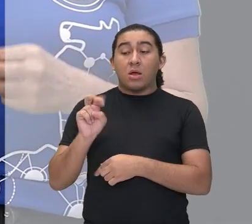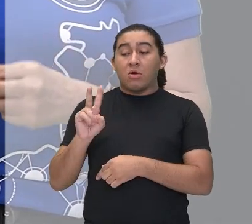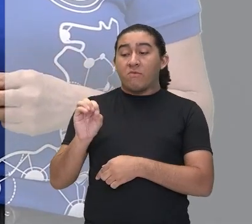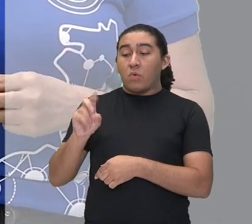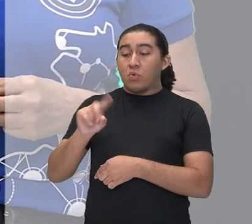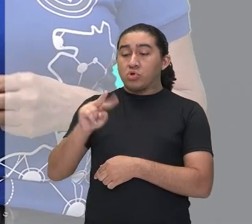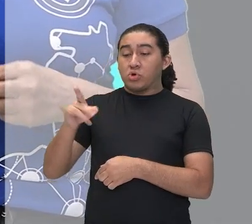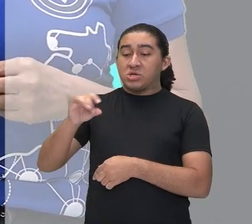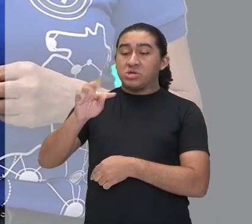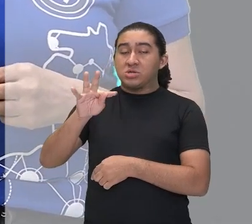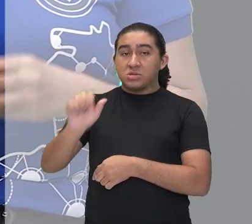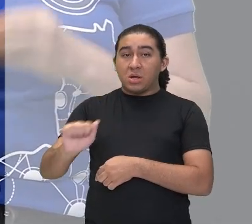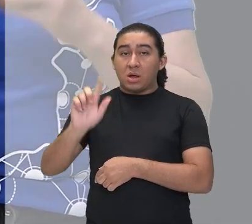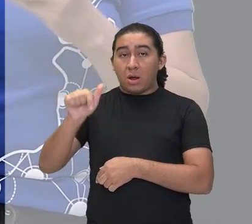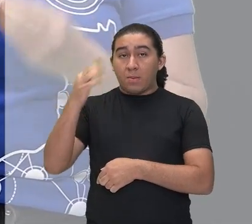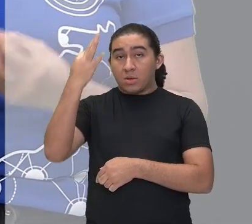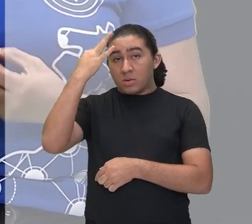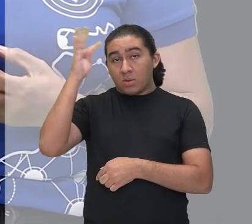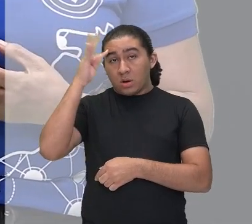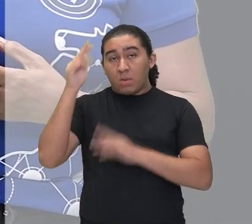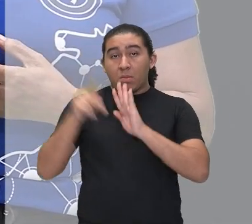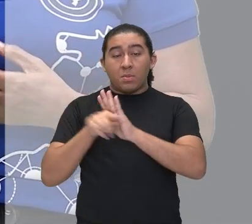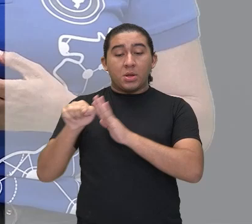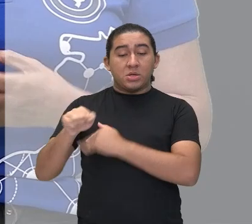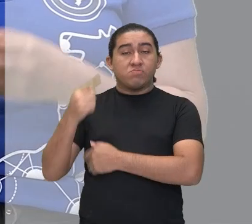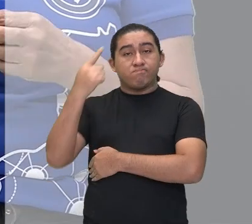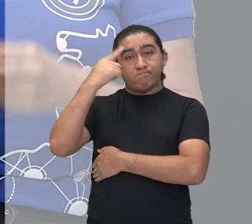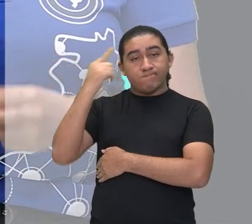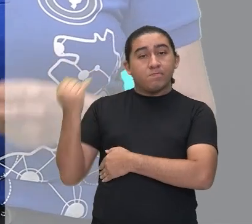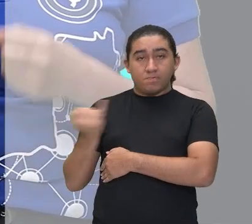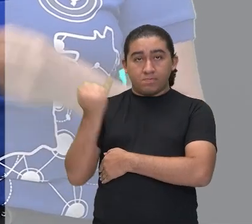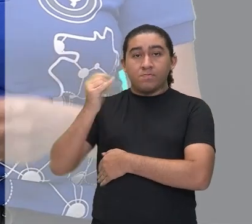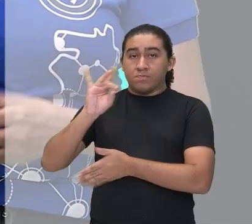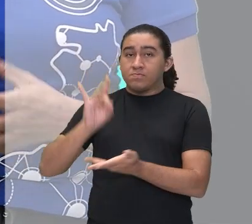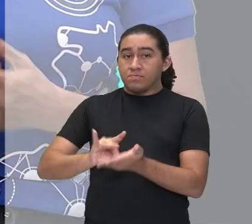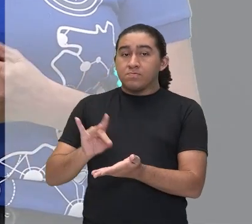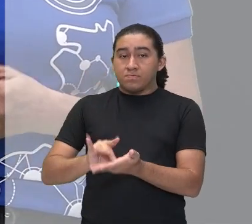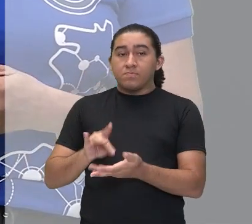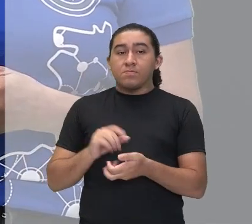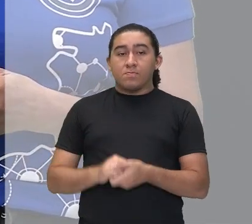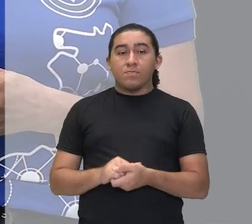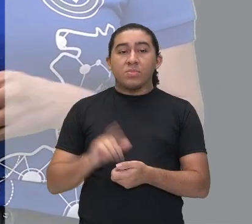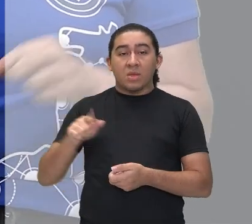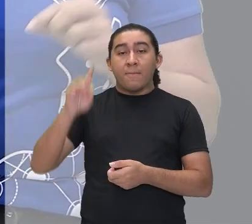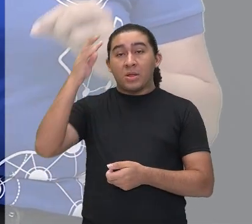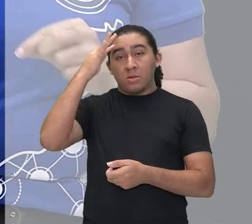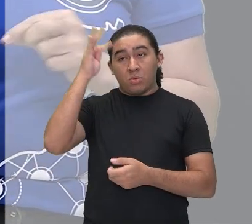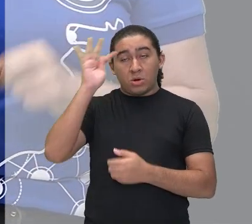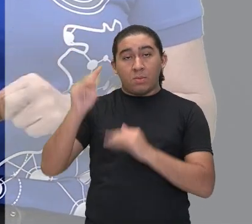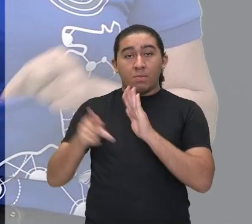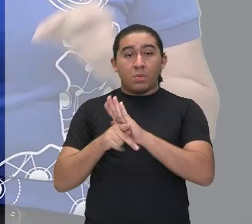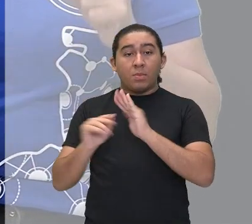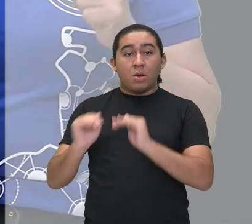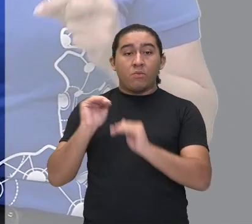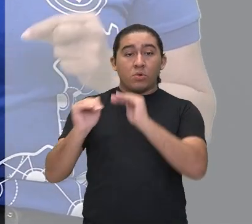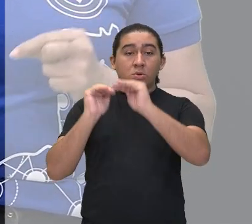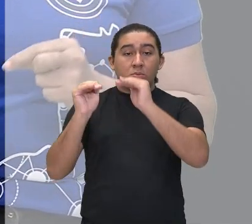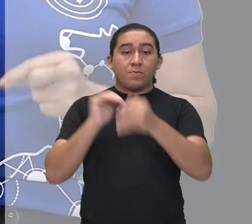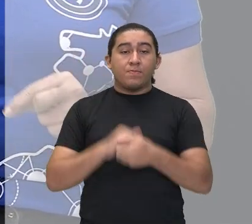uma teoria que eles prezavam demais, né? A teoria da evolução. Além